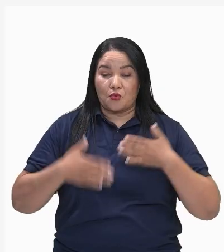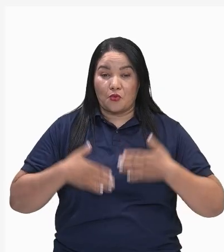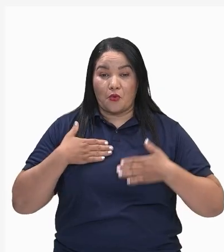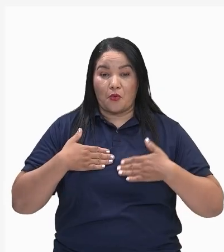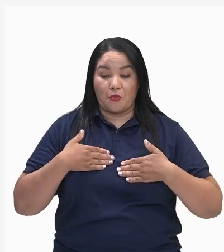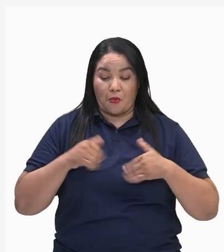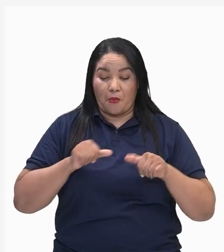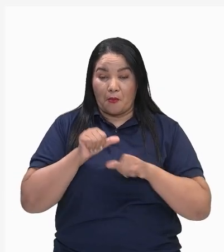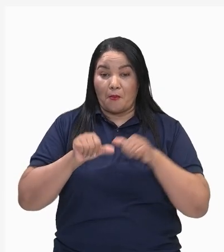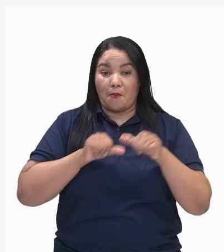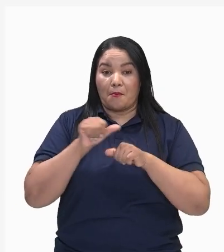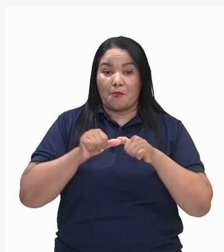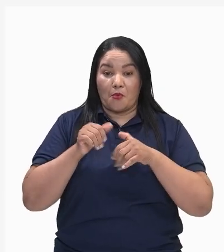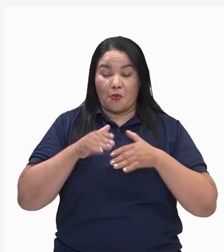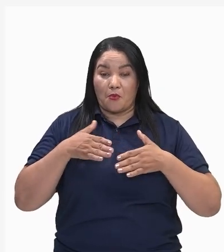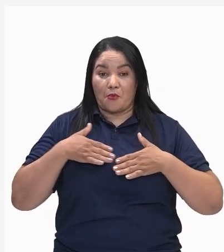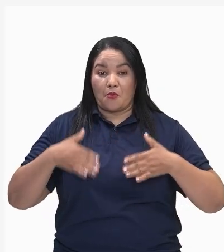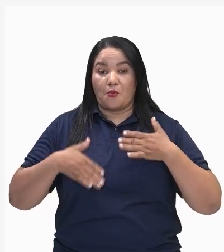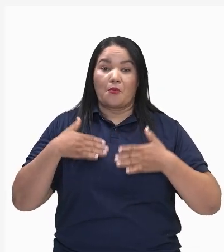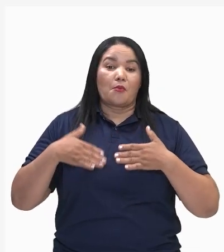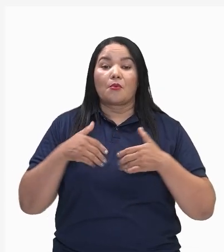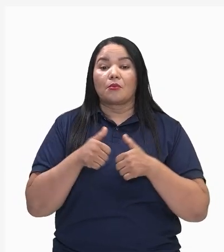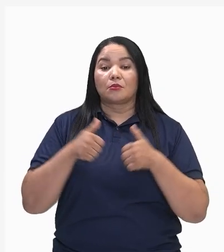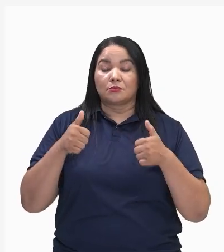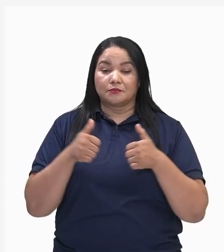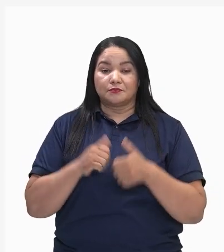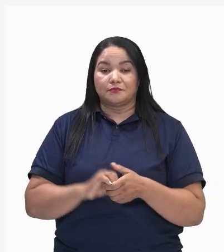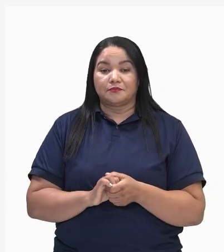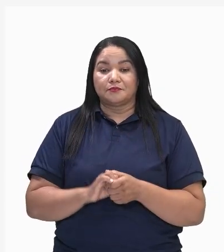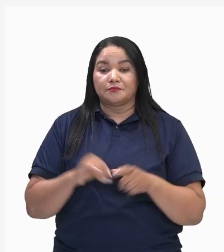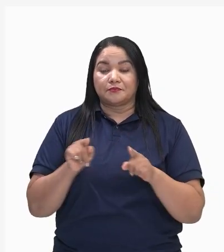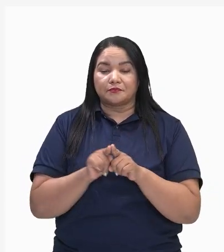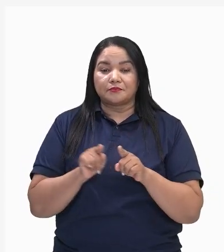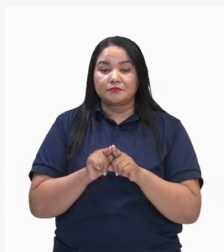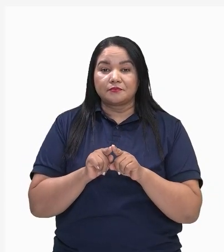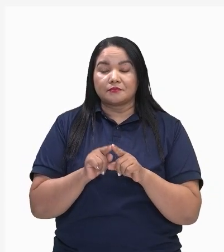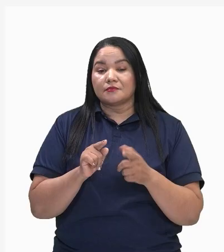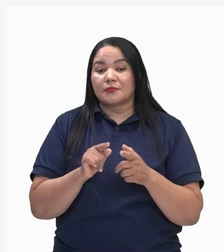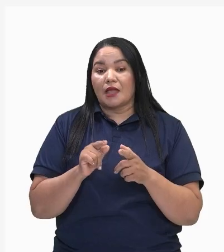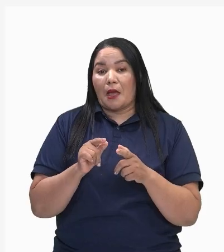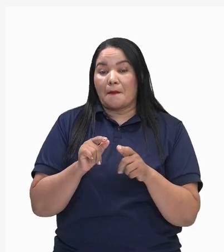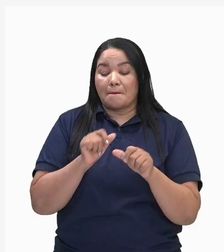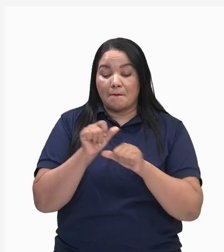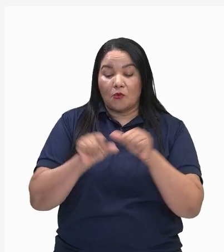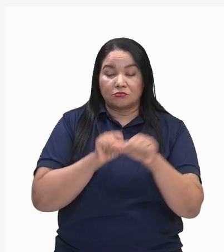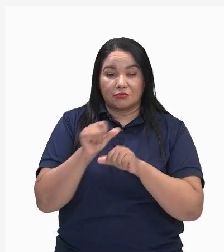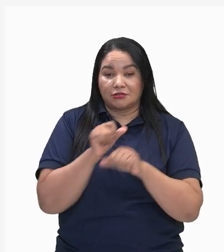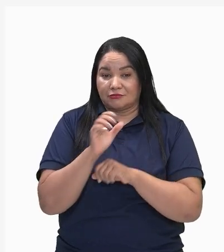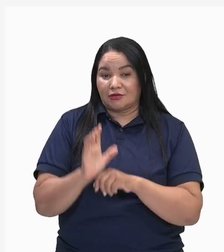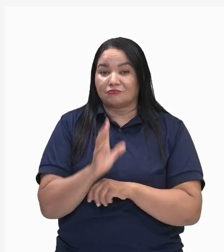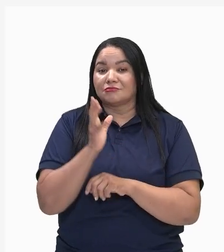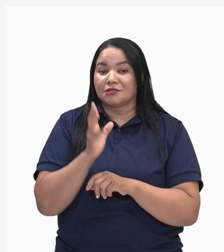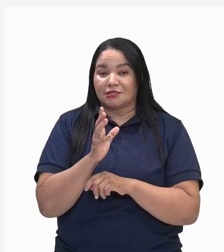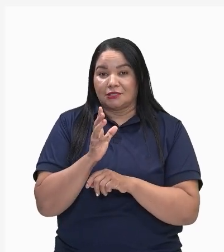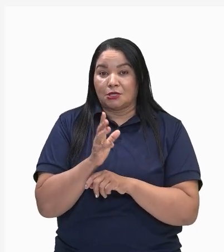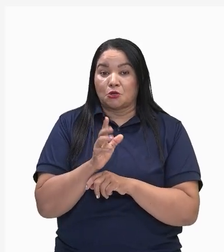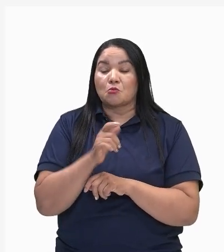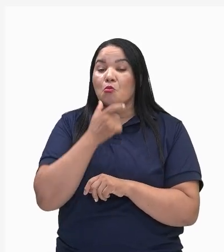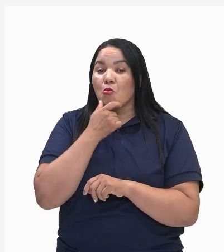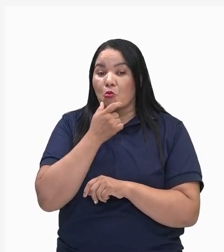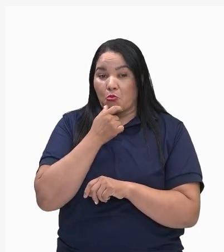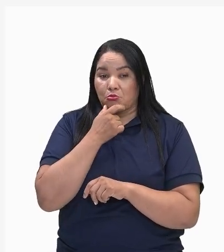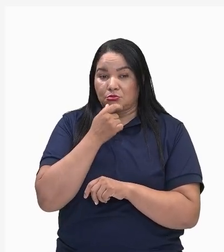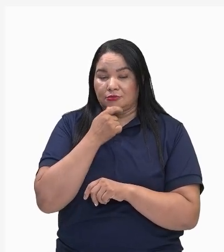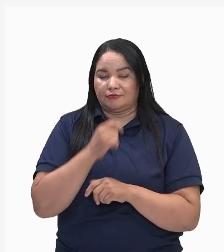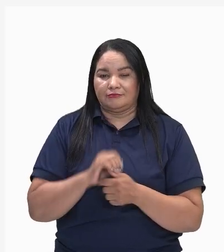lugar ao corpo adulto. Então, são eventos, são mudanças que vão ocorrer aí no corpo dos meninos. E como